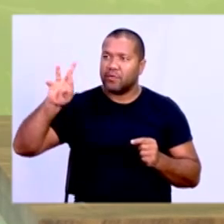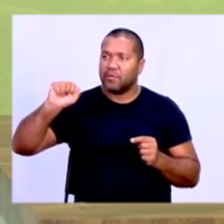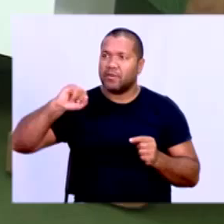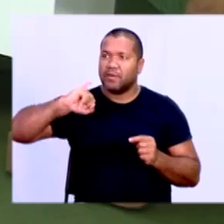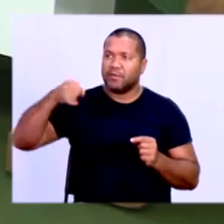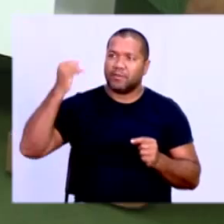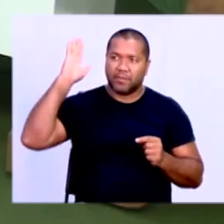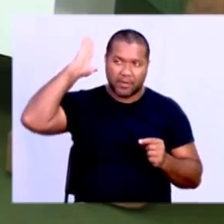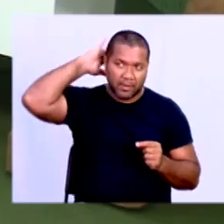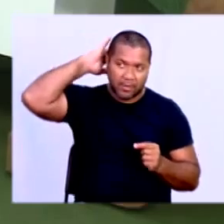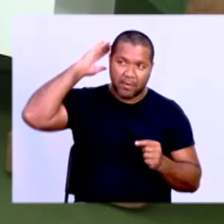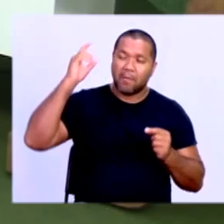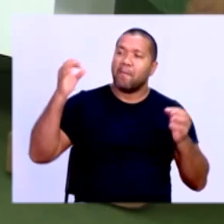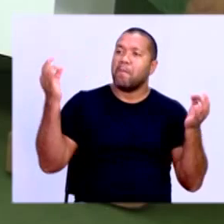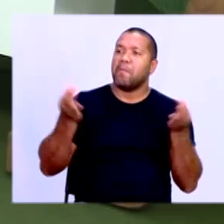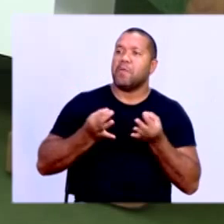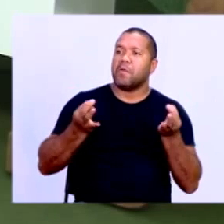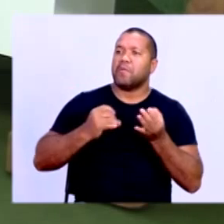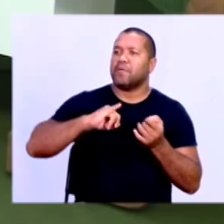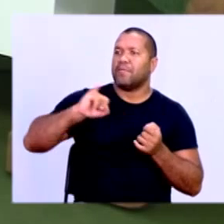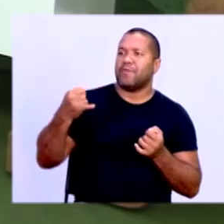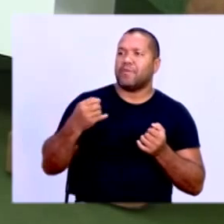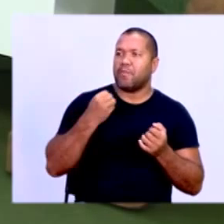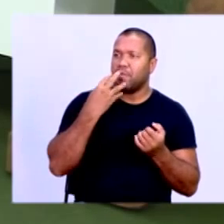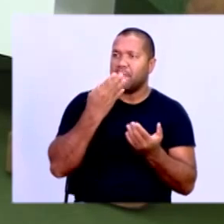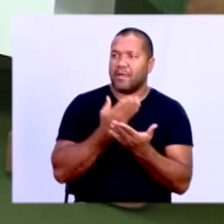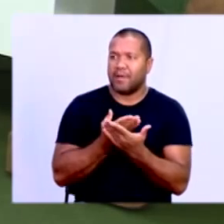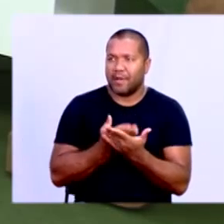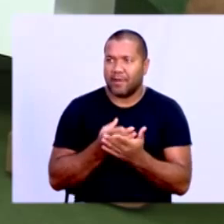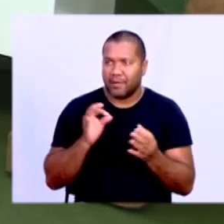caminho? Perfeito, José Antônio. Você aproveitou bem a aula, né?